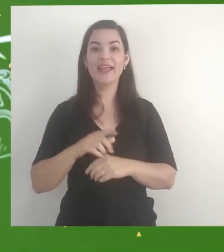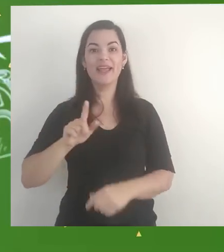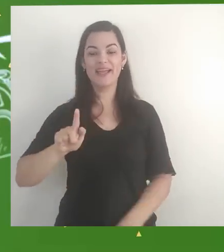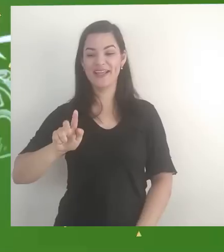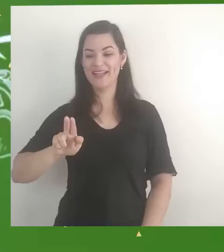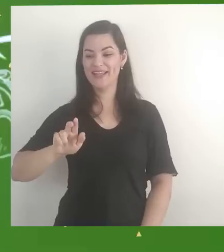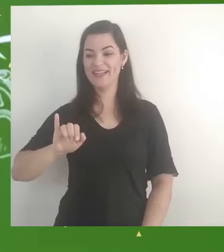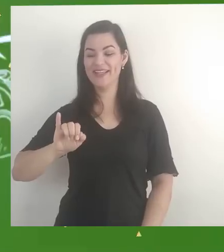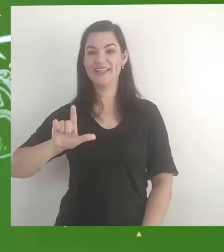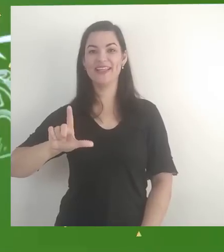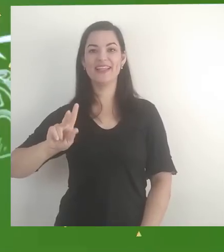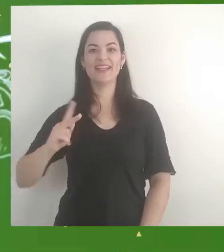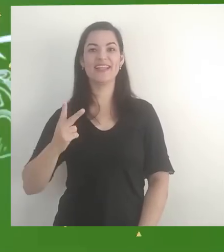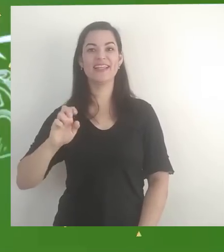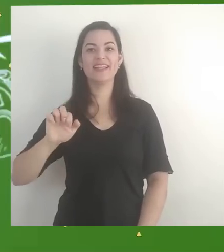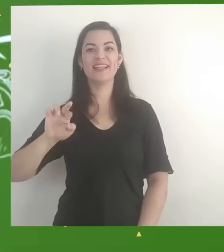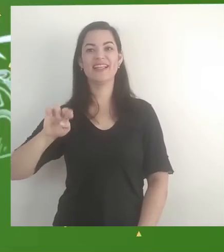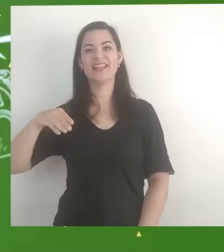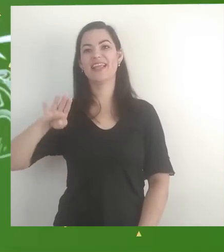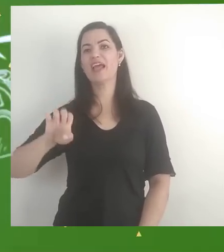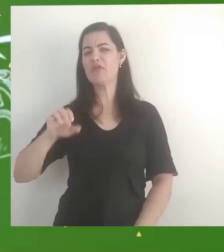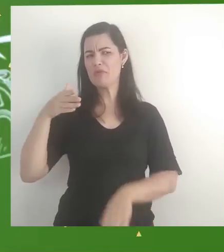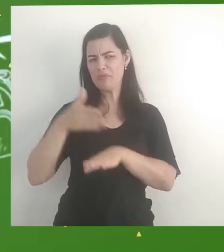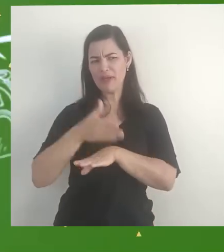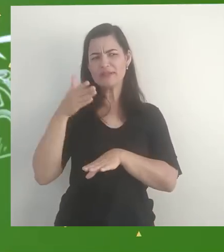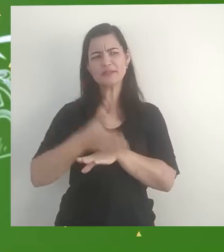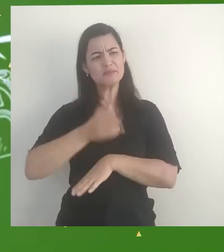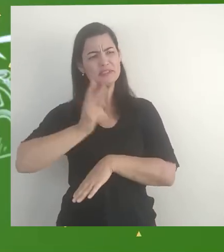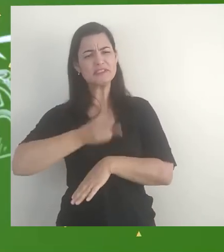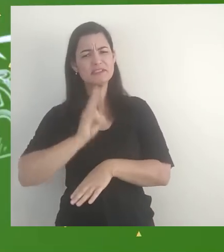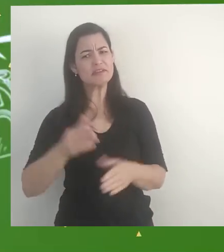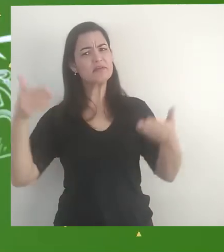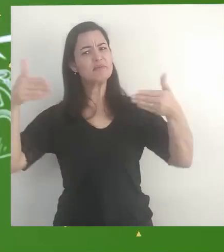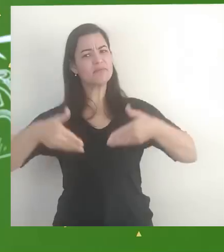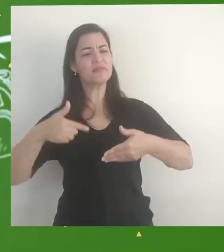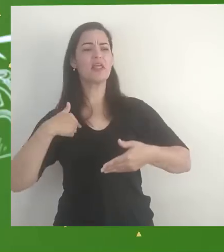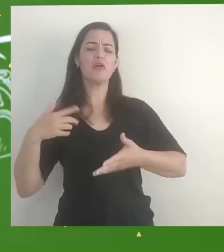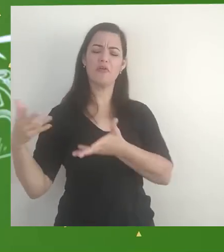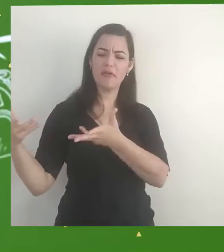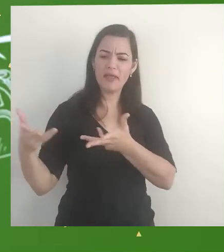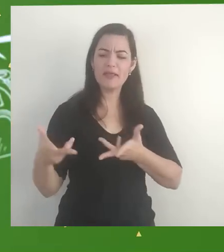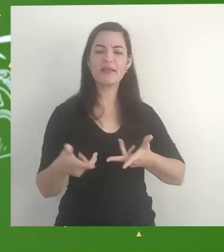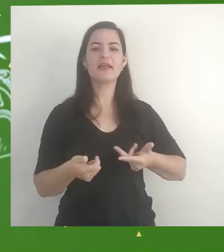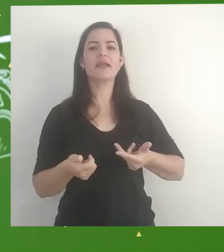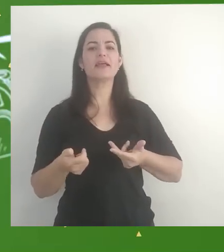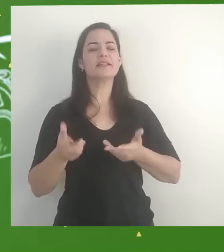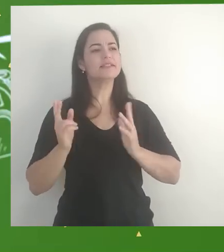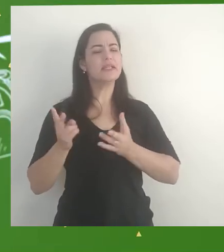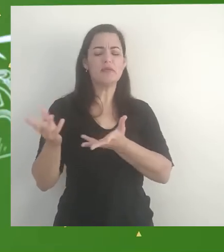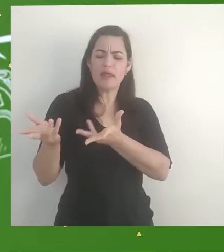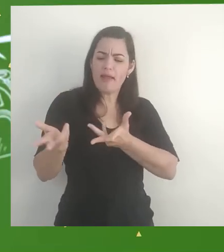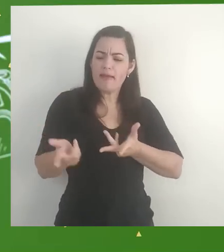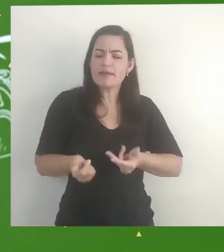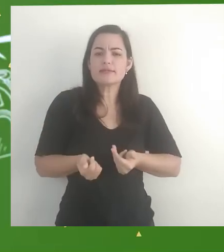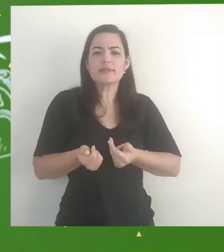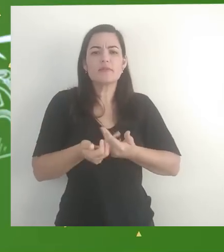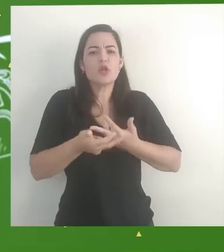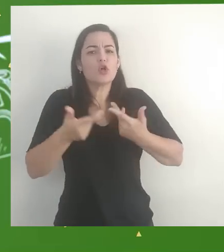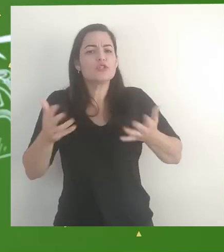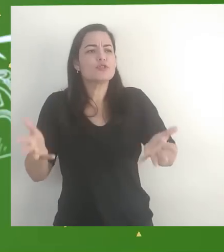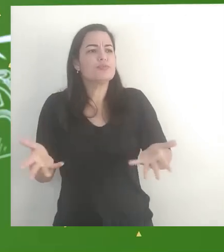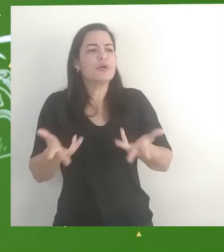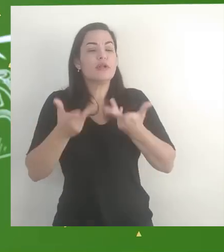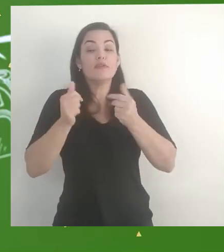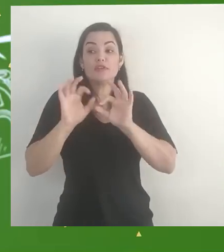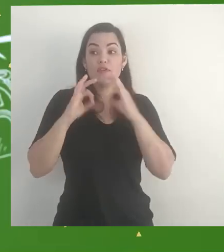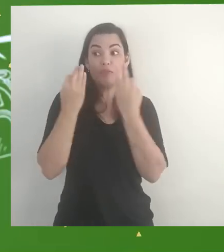o Guilherme. O Guilherme é super participativo, eu sempre recebo produções do Guilherme excelentes, a